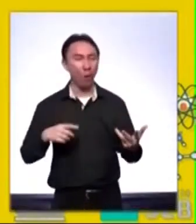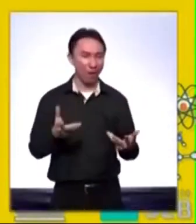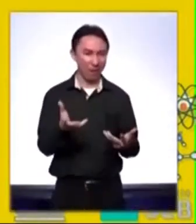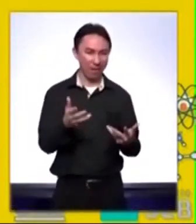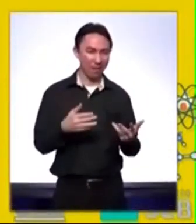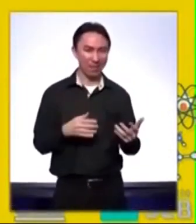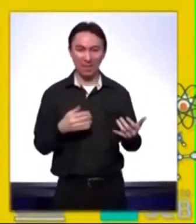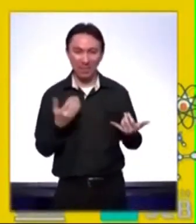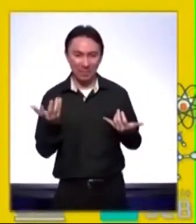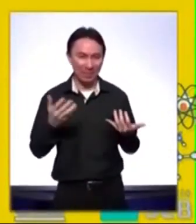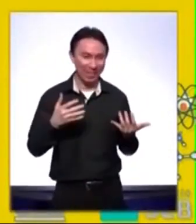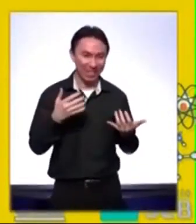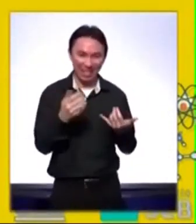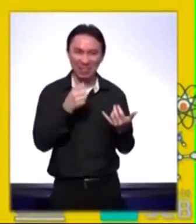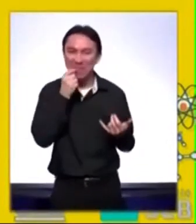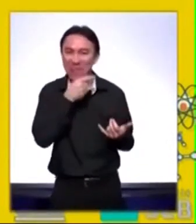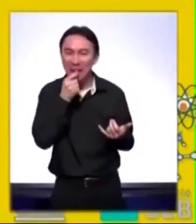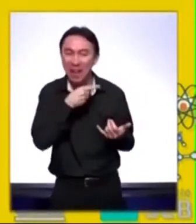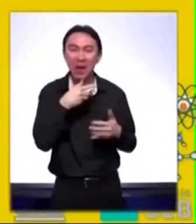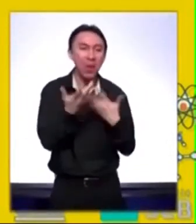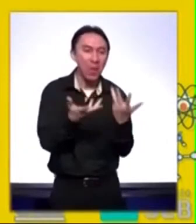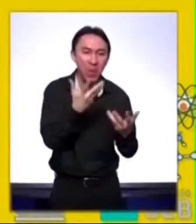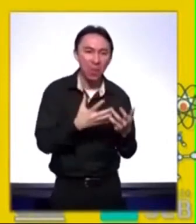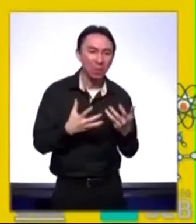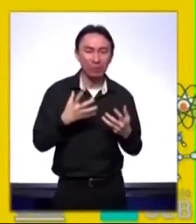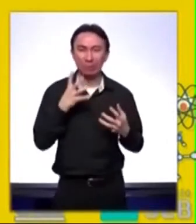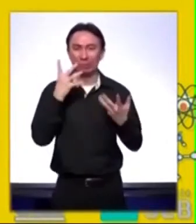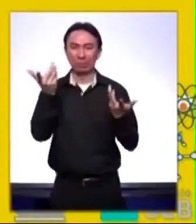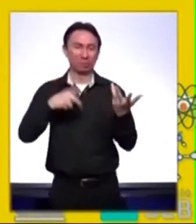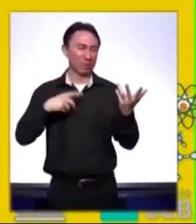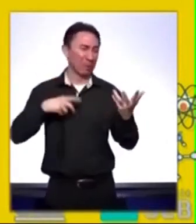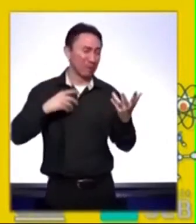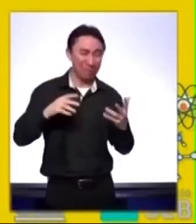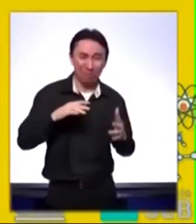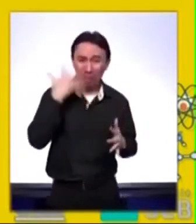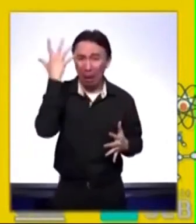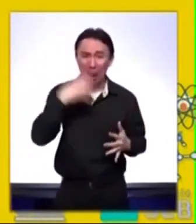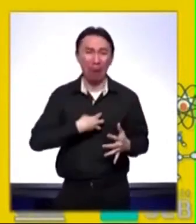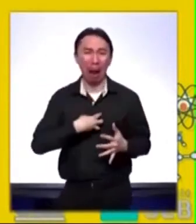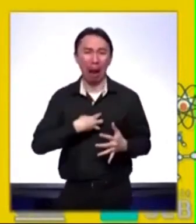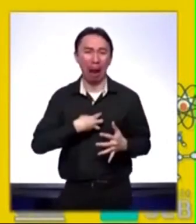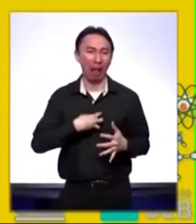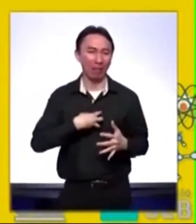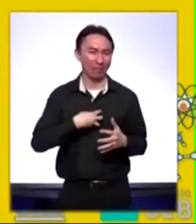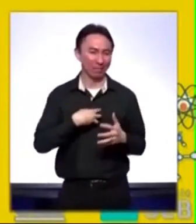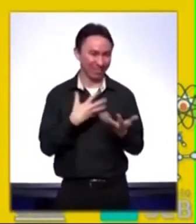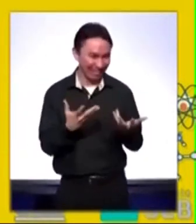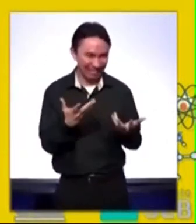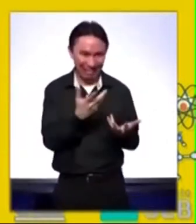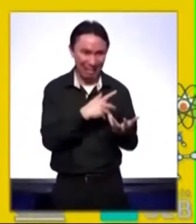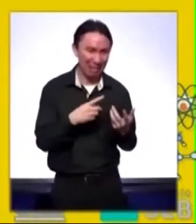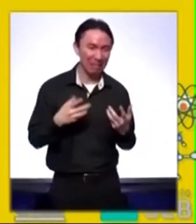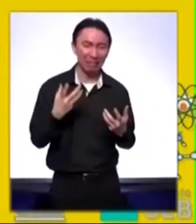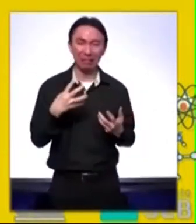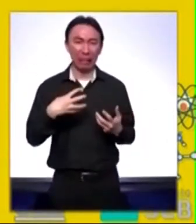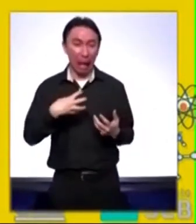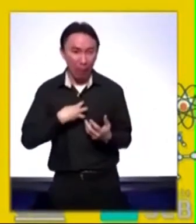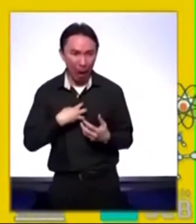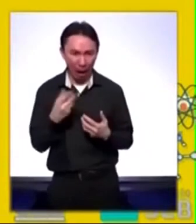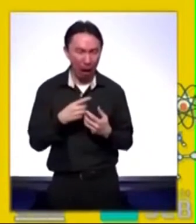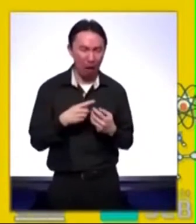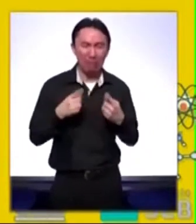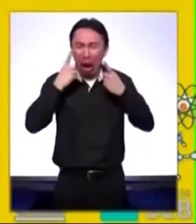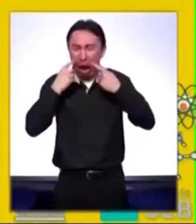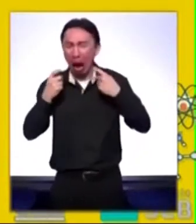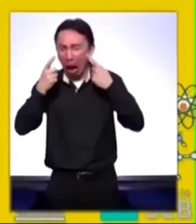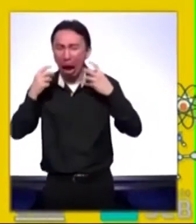teatro, não. Ou é comédia, ou é uma tragédia. Certo? Por isso que não tem nada a ver com dramático com chorar e arrancar cabelo. Para nós, do